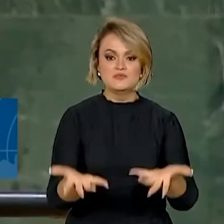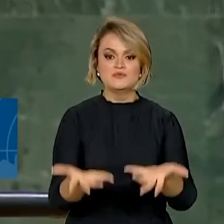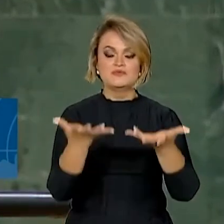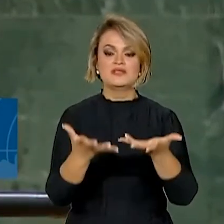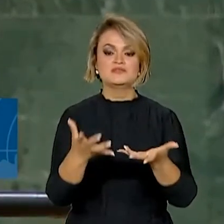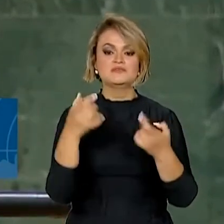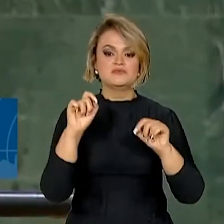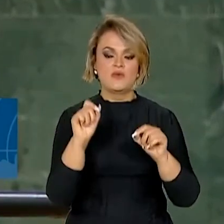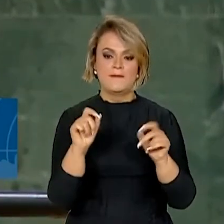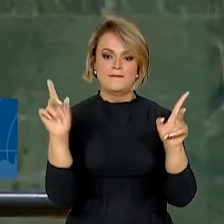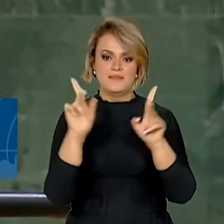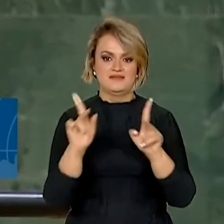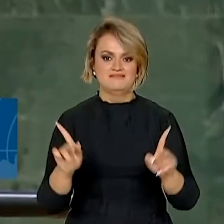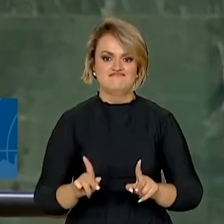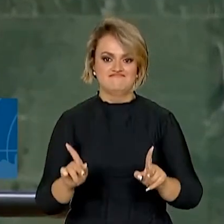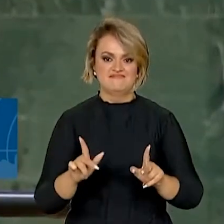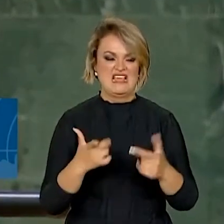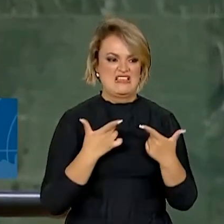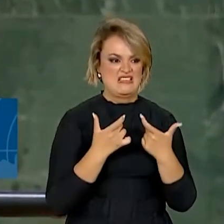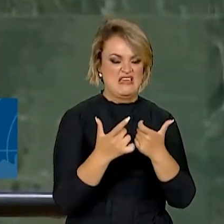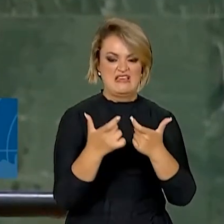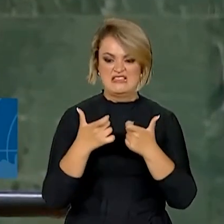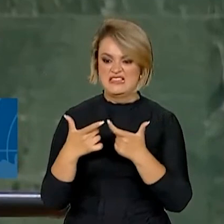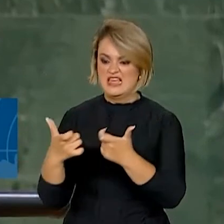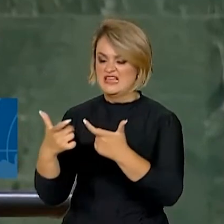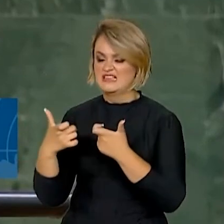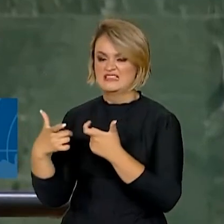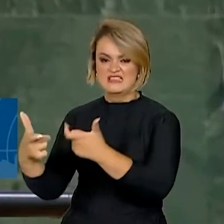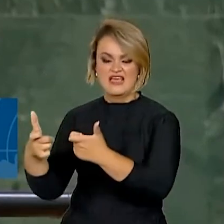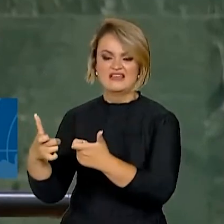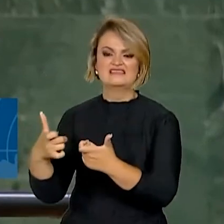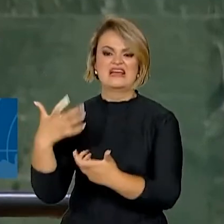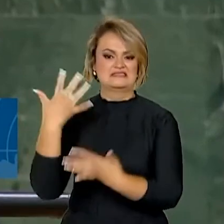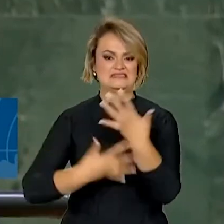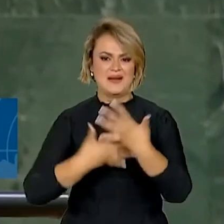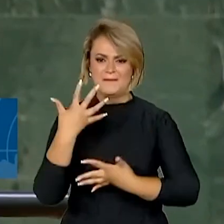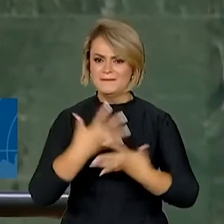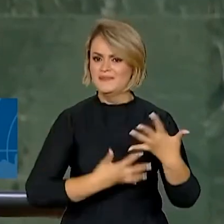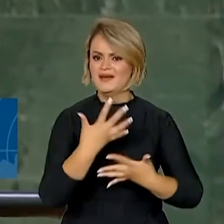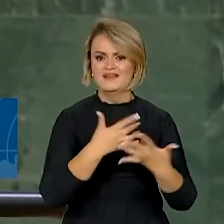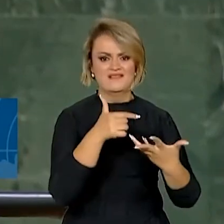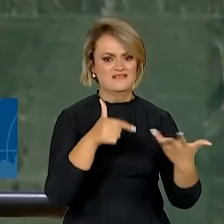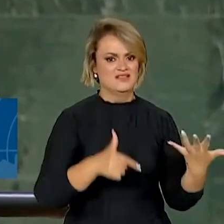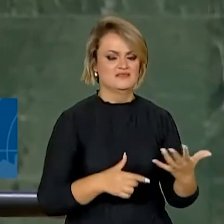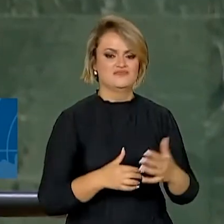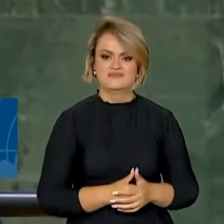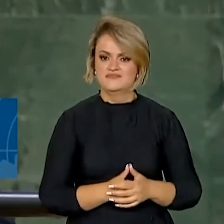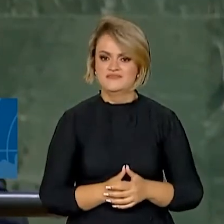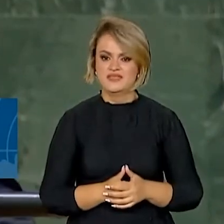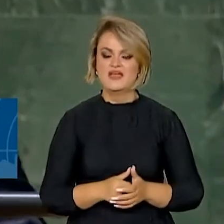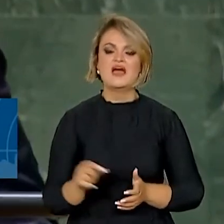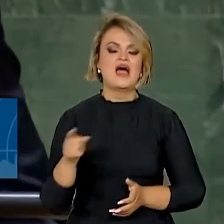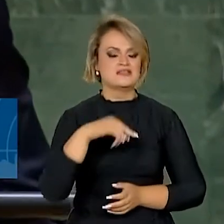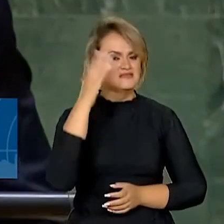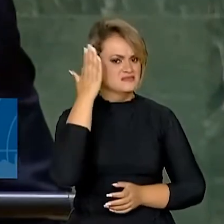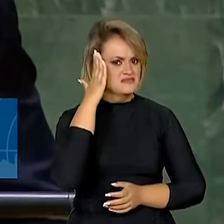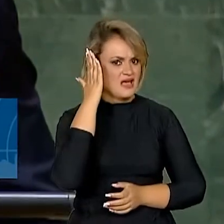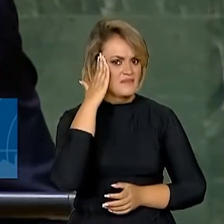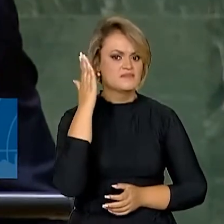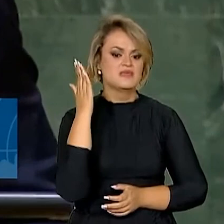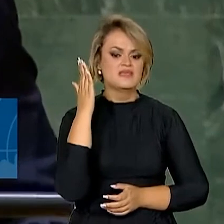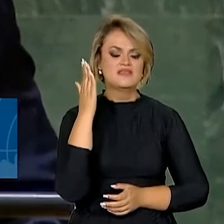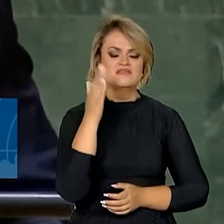paz. Os conflitos armados são uma afronta à racionalidade humana. Conhecemos